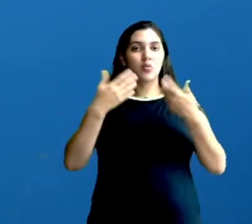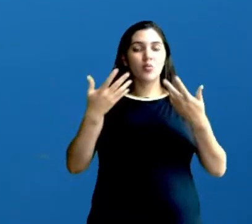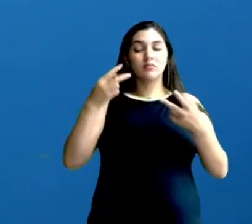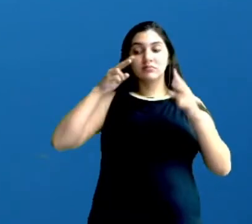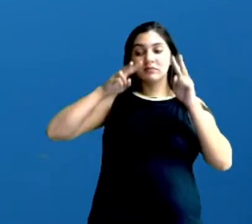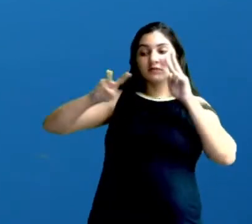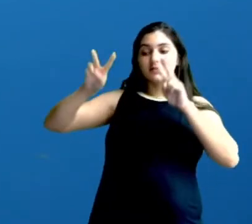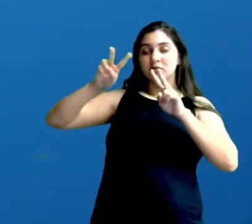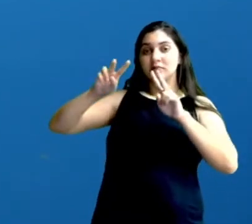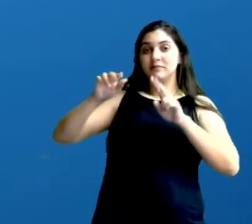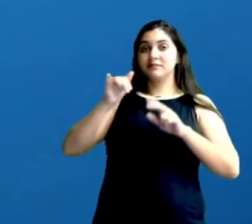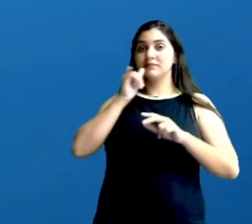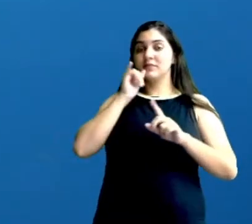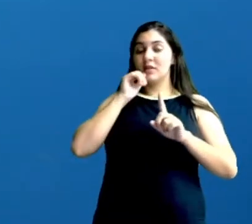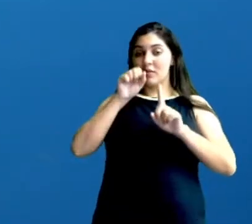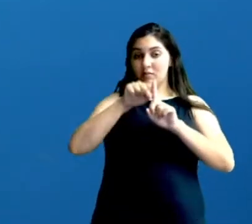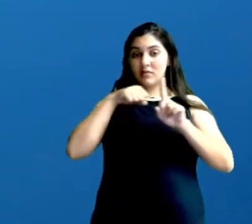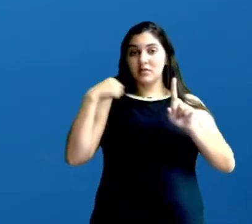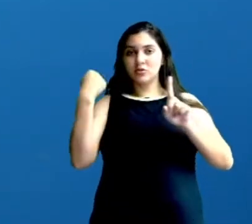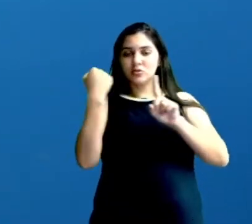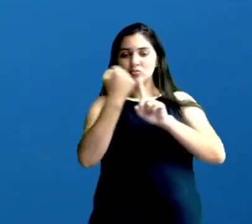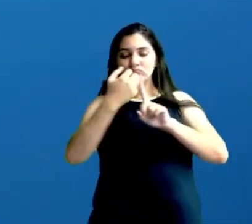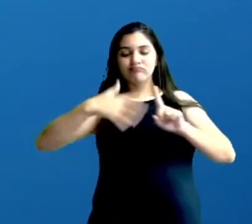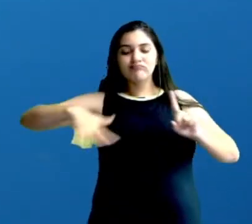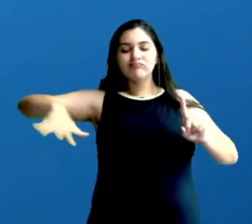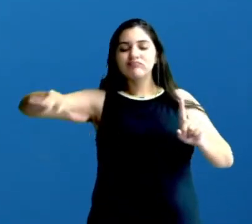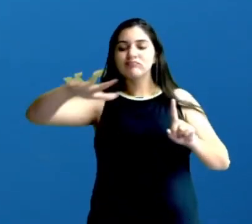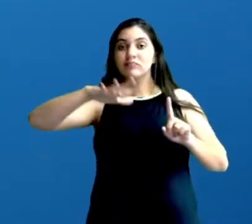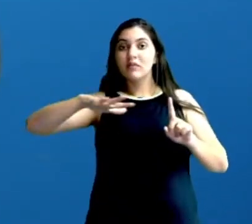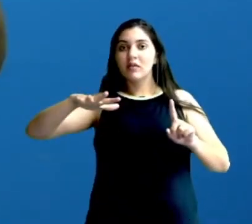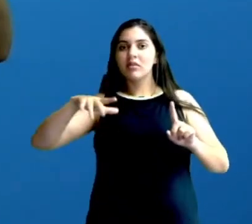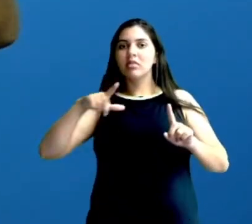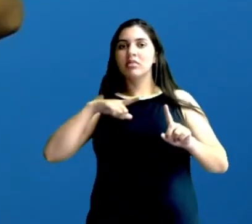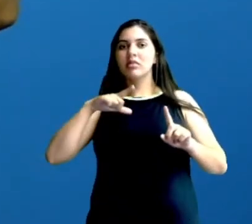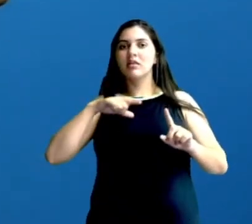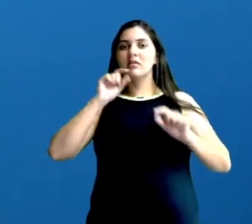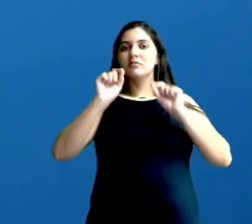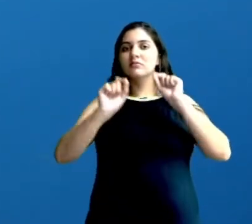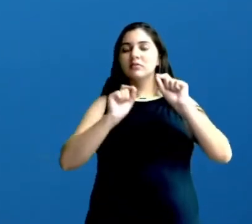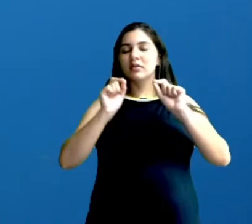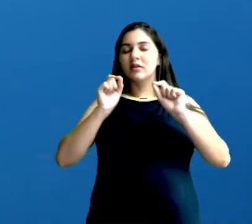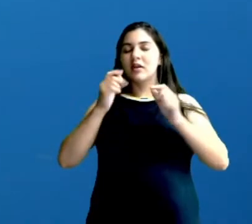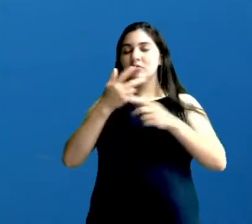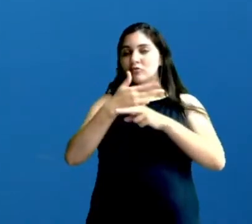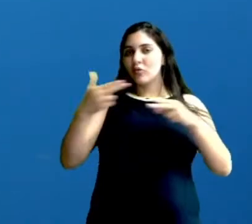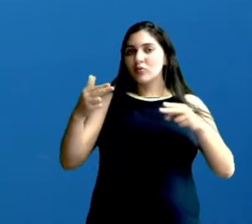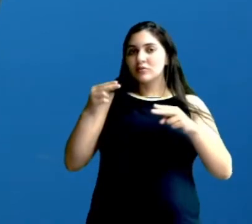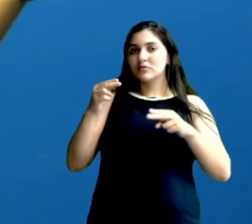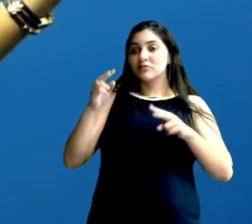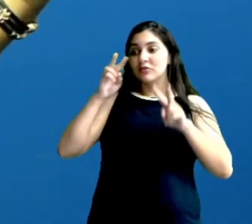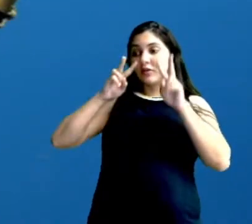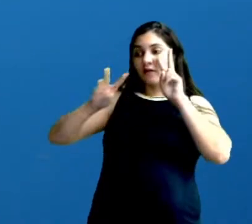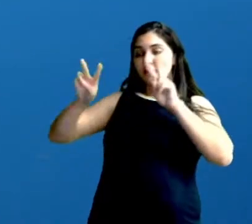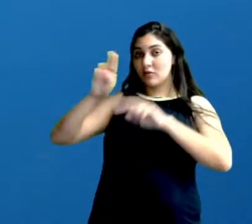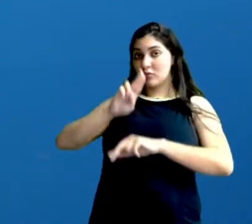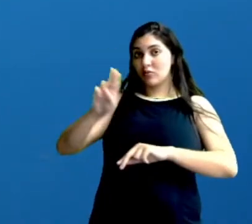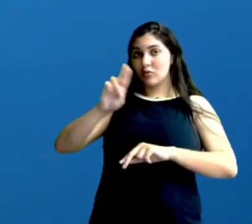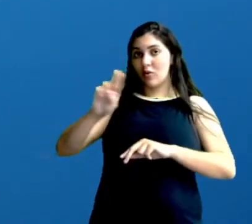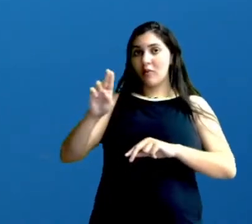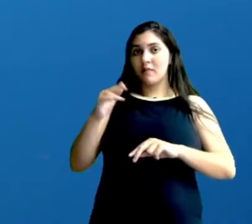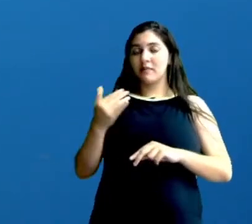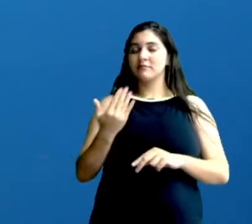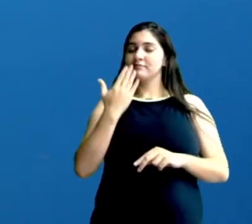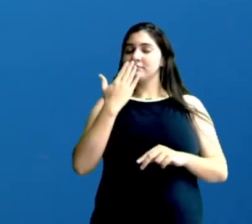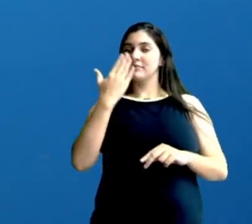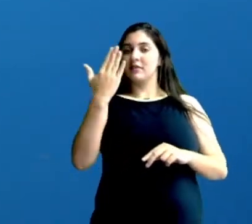na sociedade no geral, a gente chama essas coisas que a gente vê ao nosso entorno, à nossa